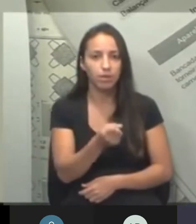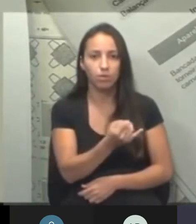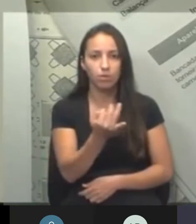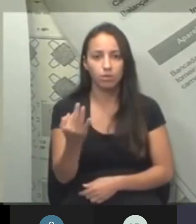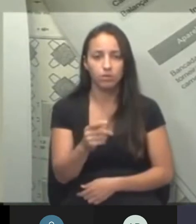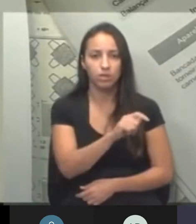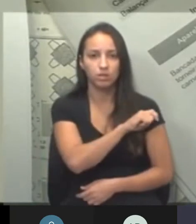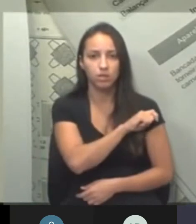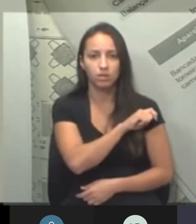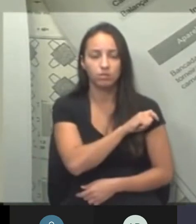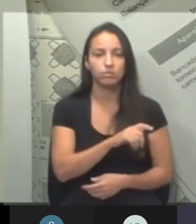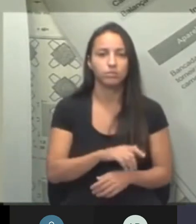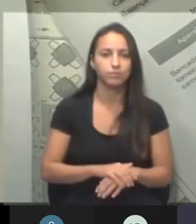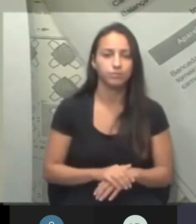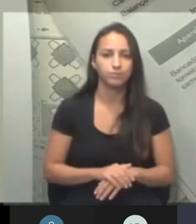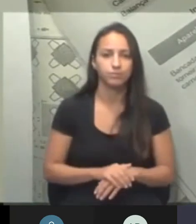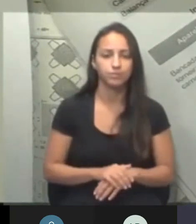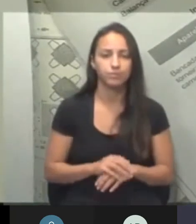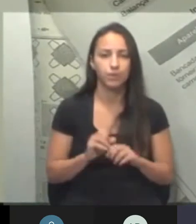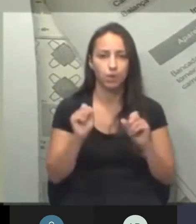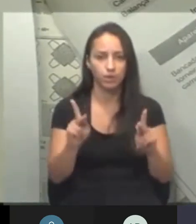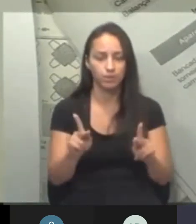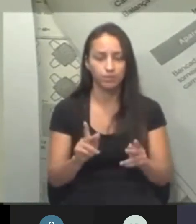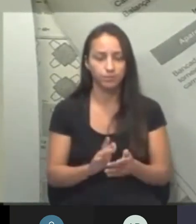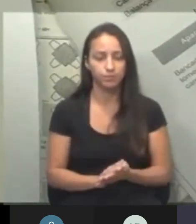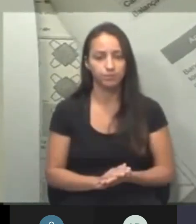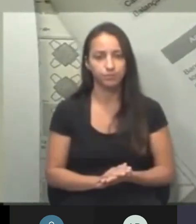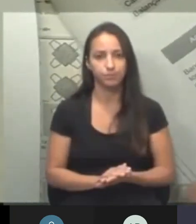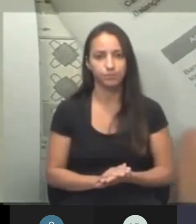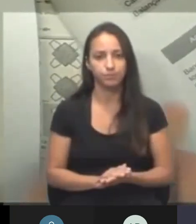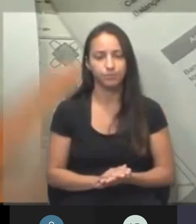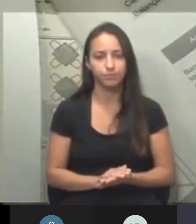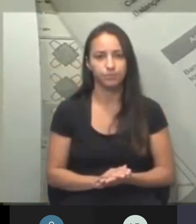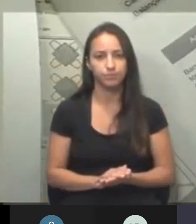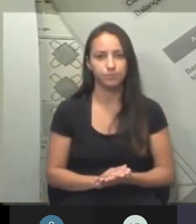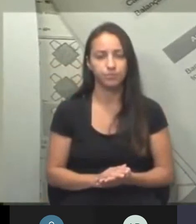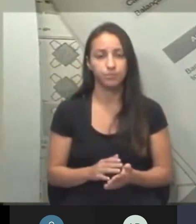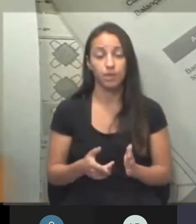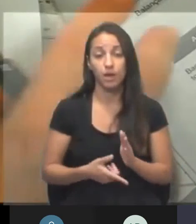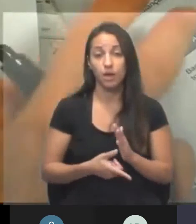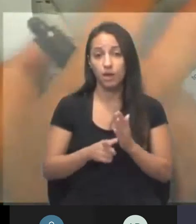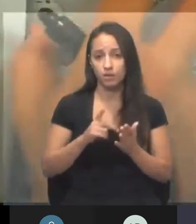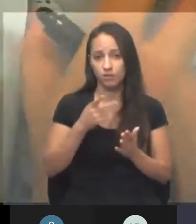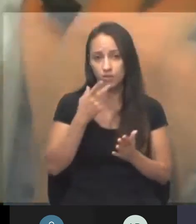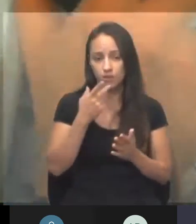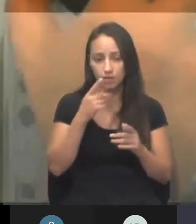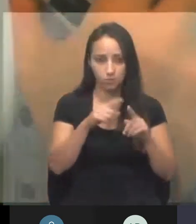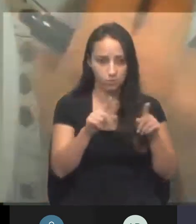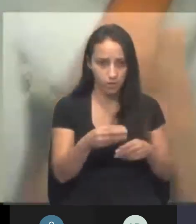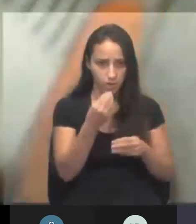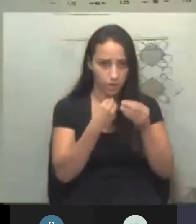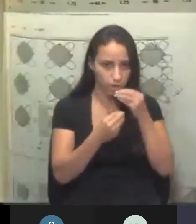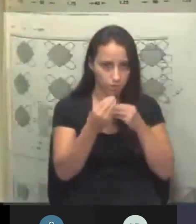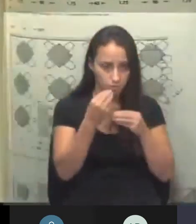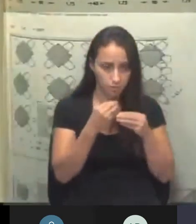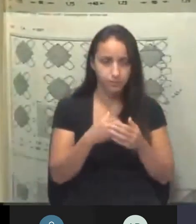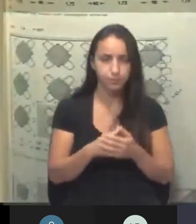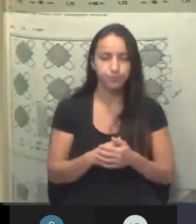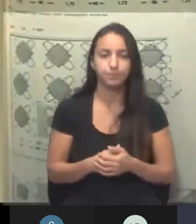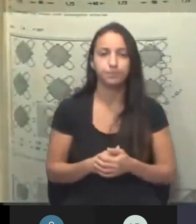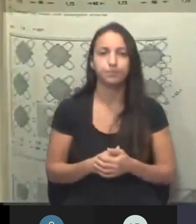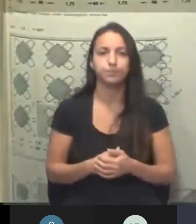preparação, tá certo? Ok, então, Antes de eu falar aqui sobre a cozinha, sobre esse layout